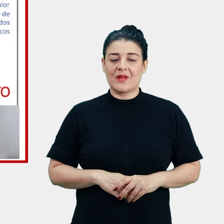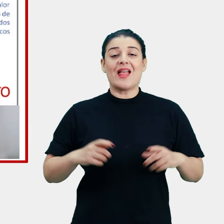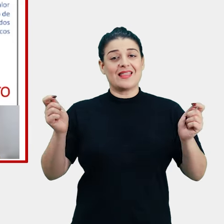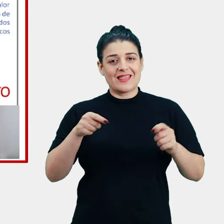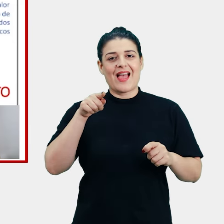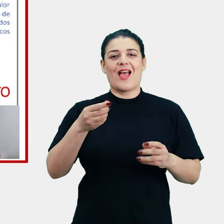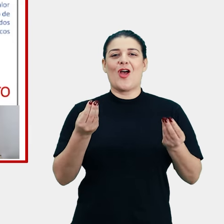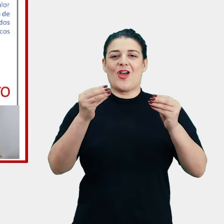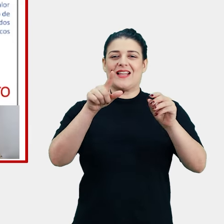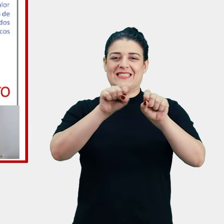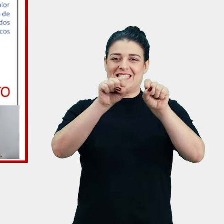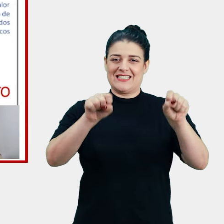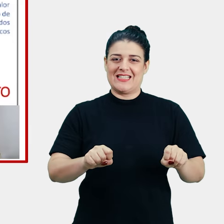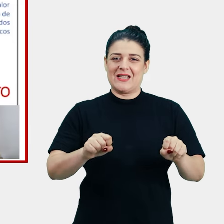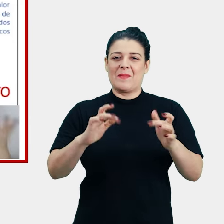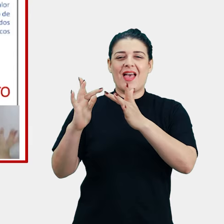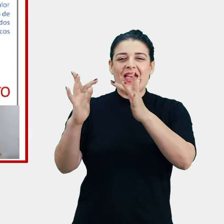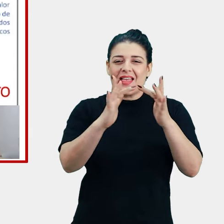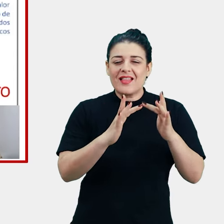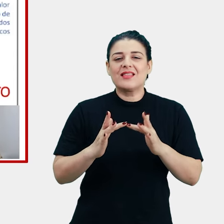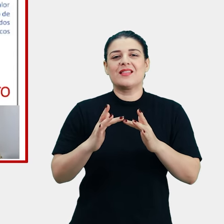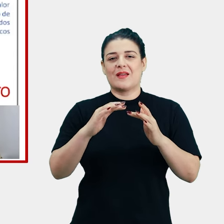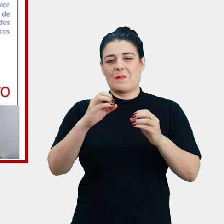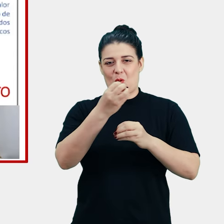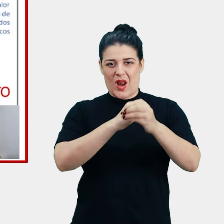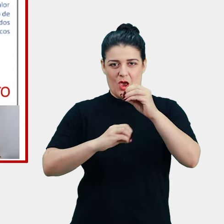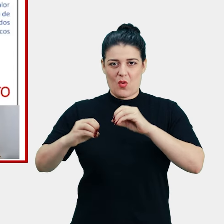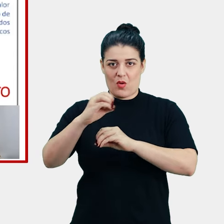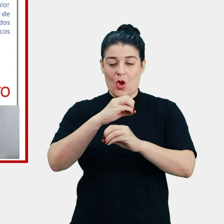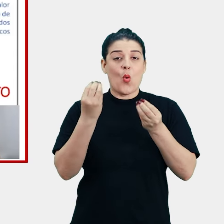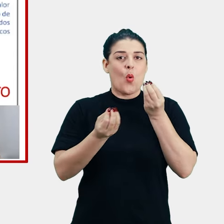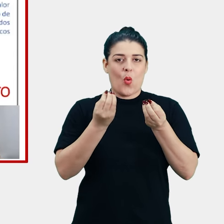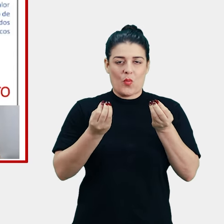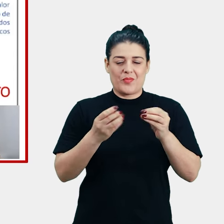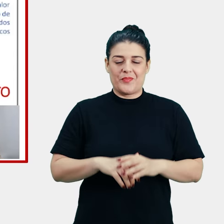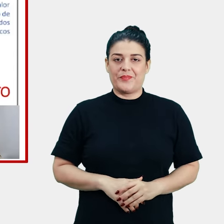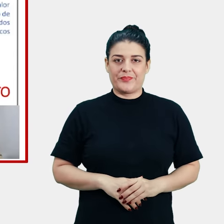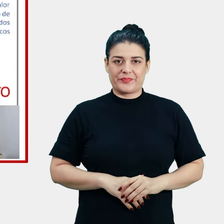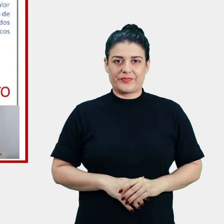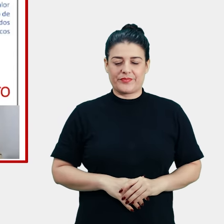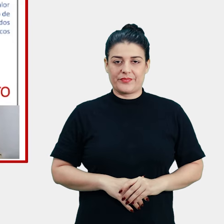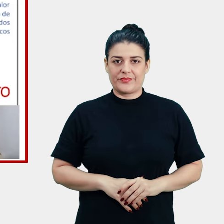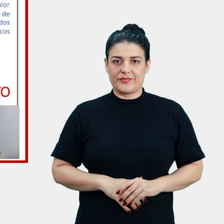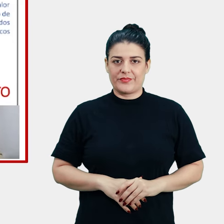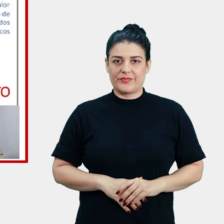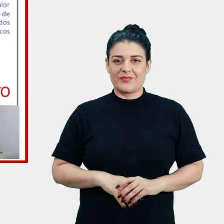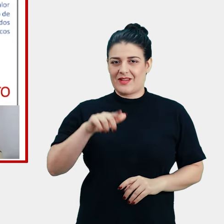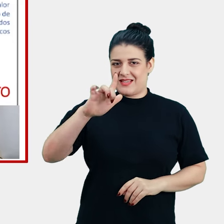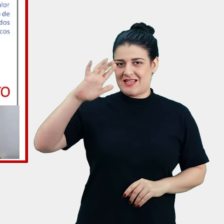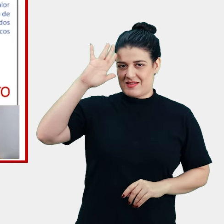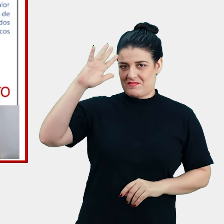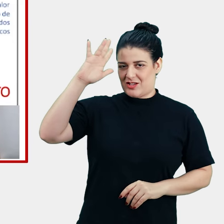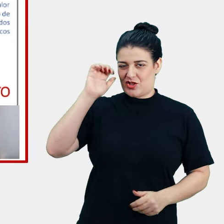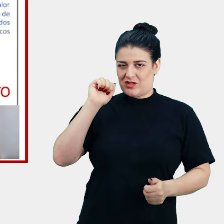molecular. E aí, o que que acontece? Forma nessas redes moleculares. Então, imagine